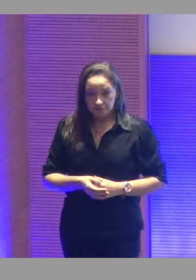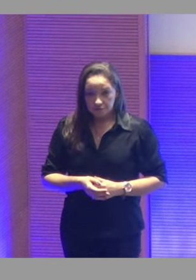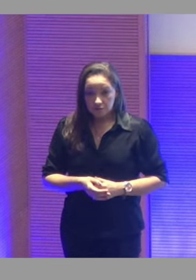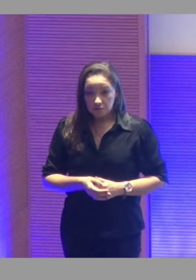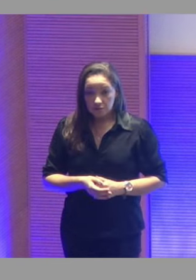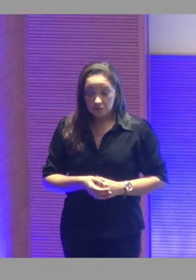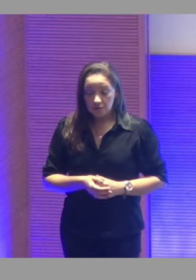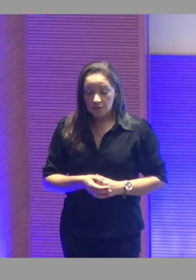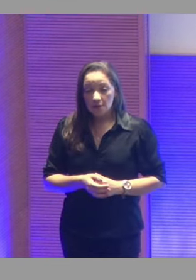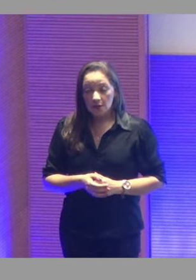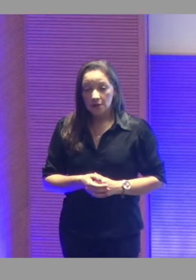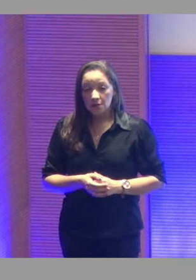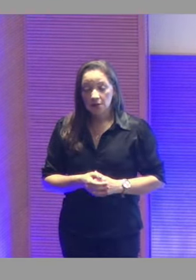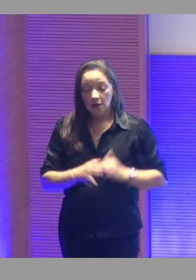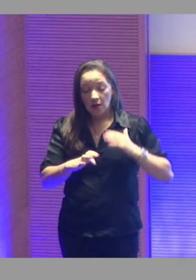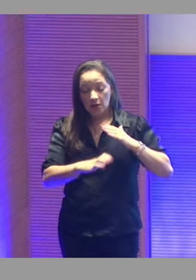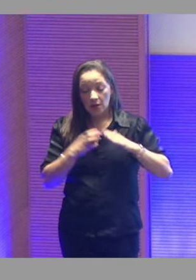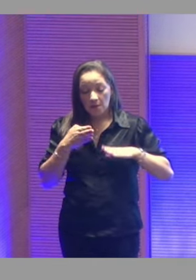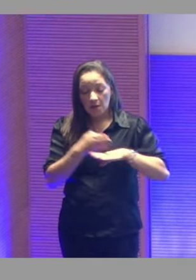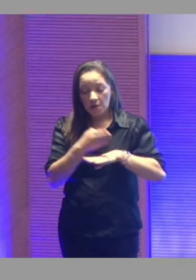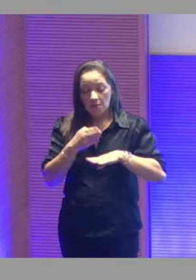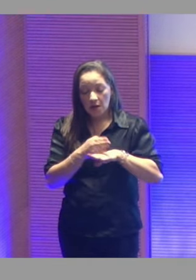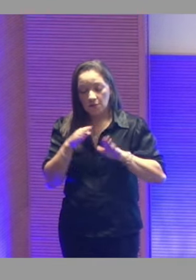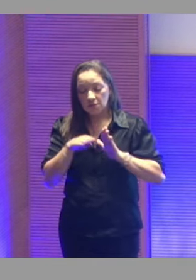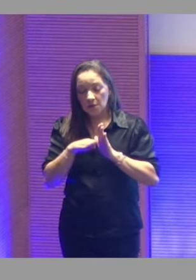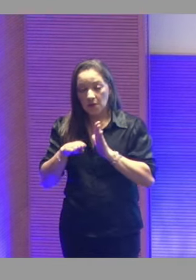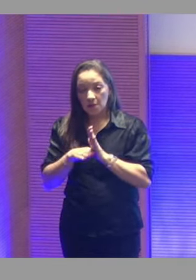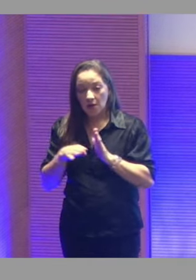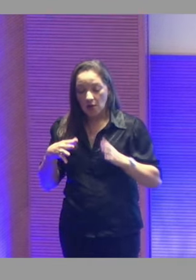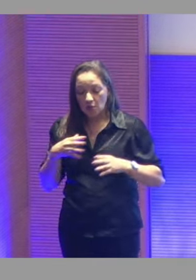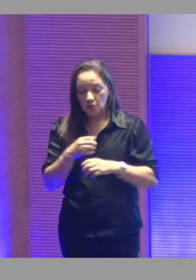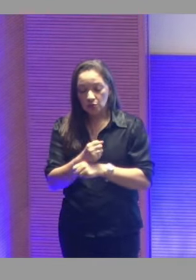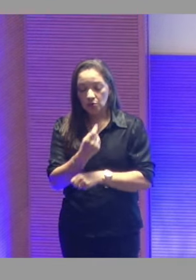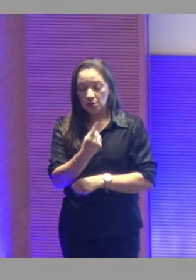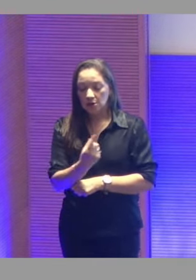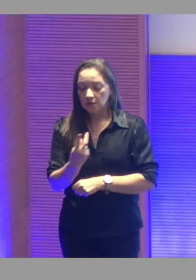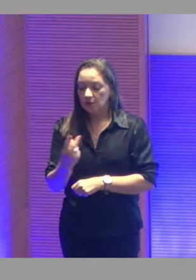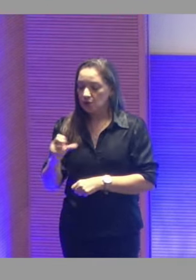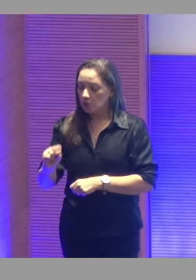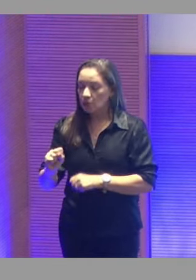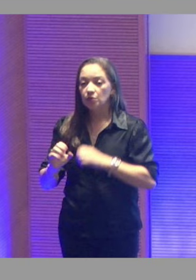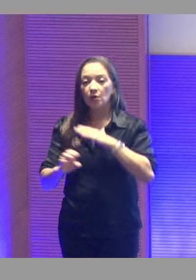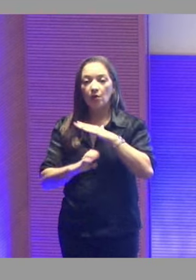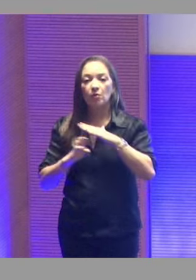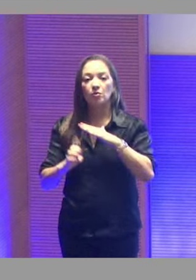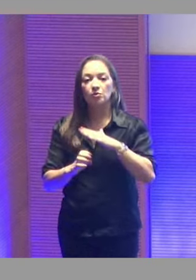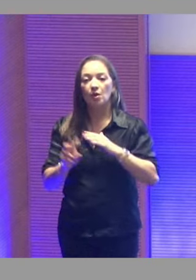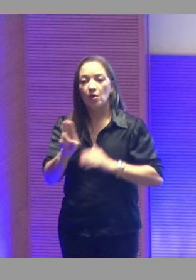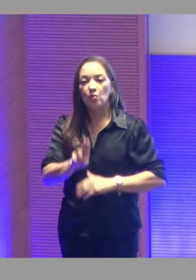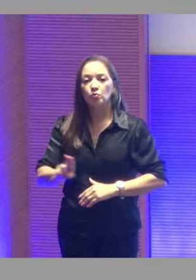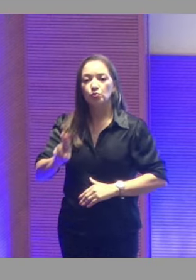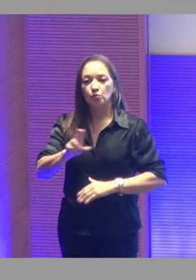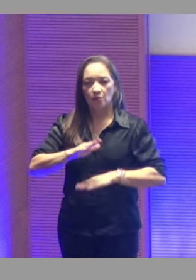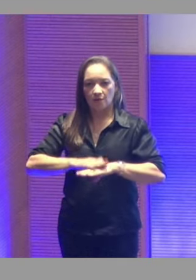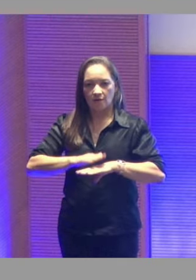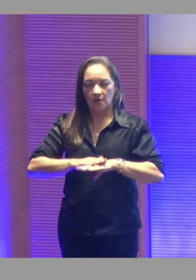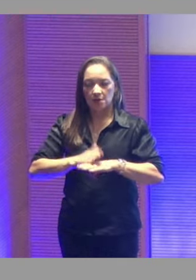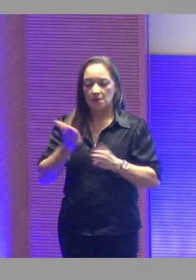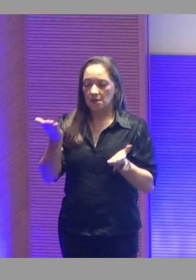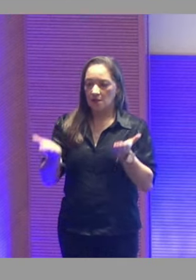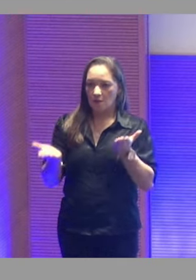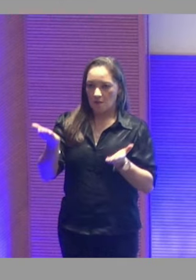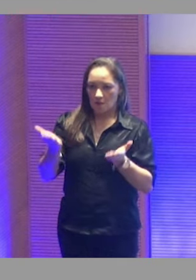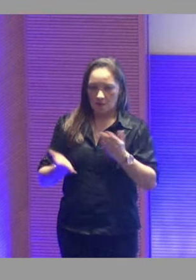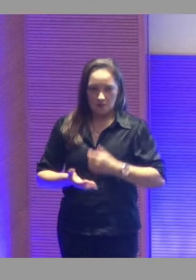participaram do do programa por todo esse tempo então é um conjunto de 128 organizações que a gente pode fazer eh utilizar para fazer essa comparação